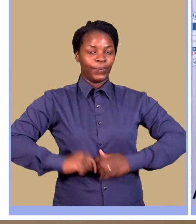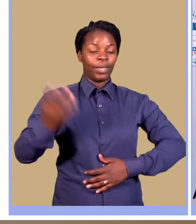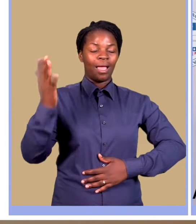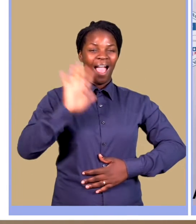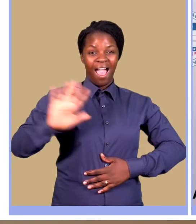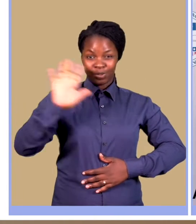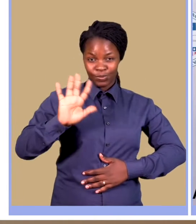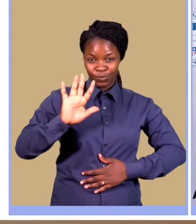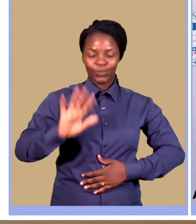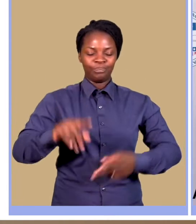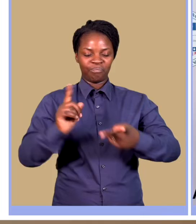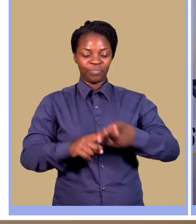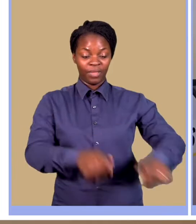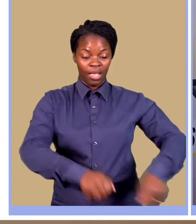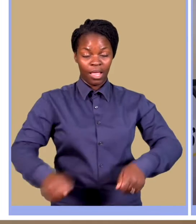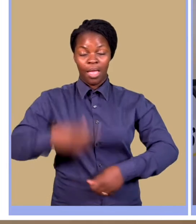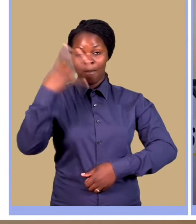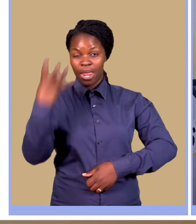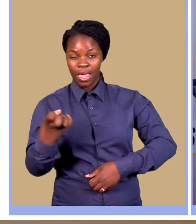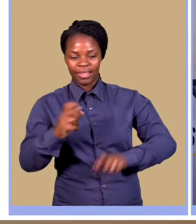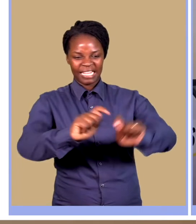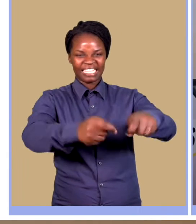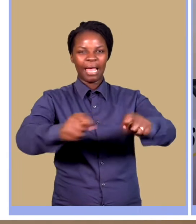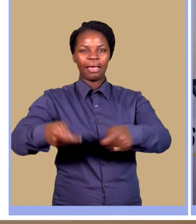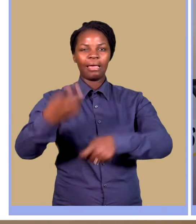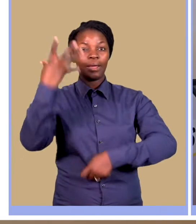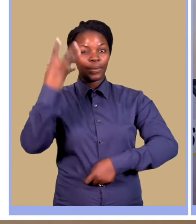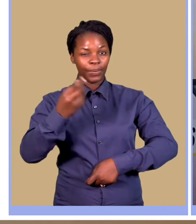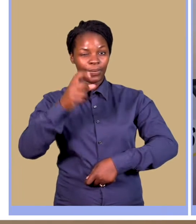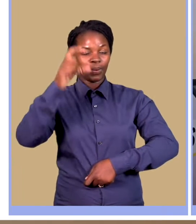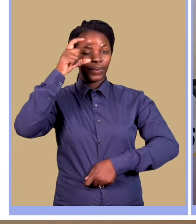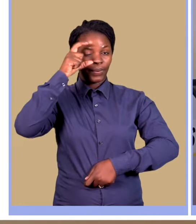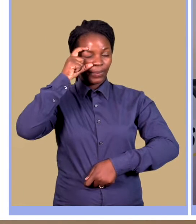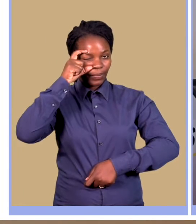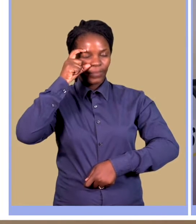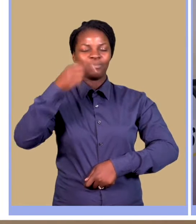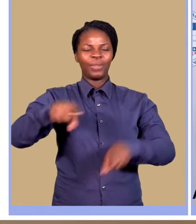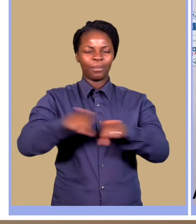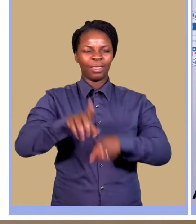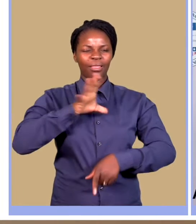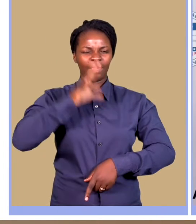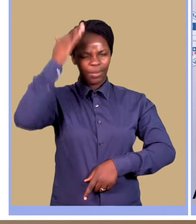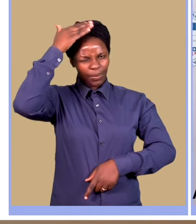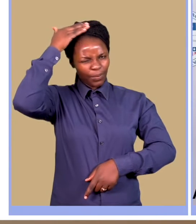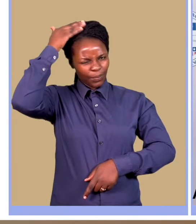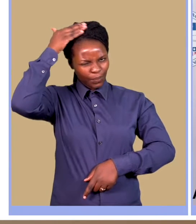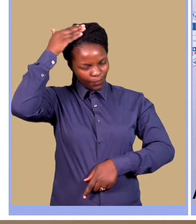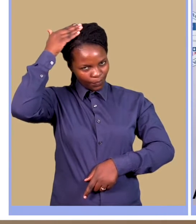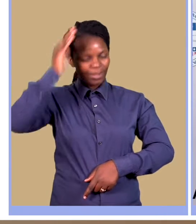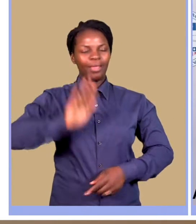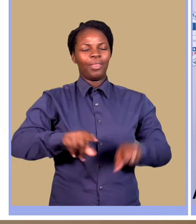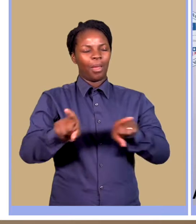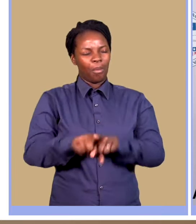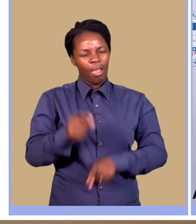óculos escuros, tenho uma careca, com uma barriguinha assim um pouco avantajada. Tenho aqui o